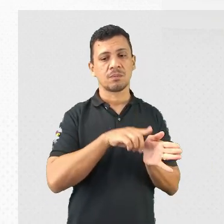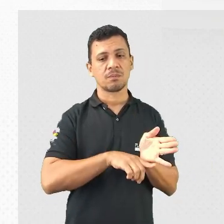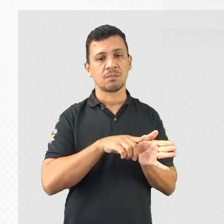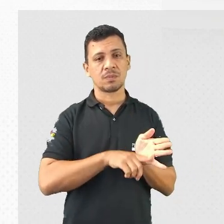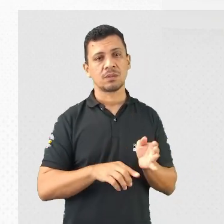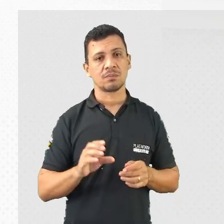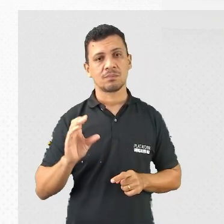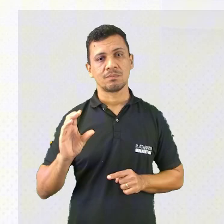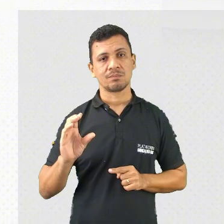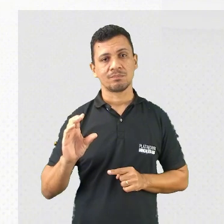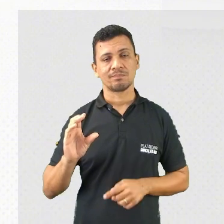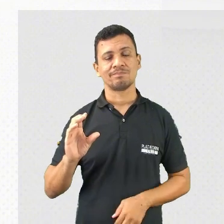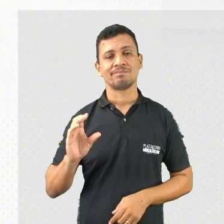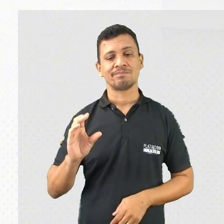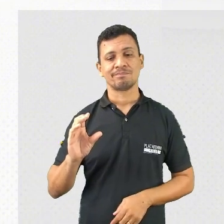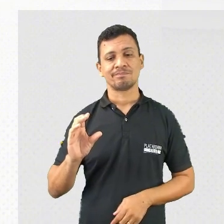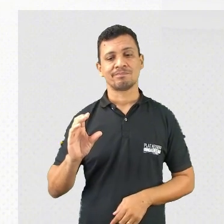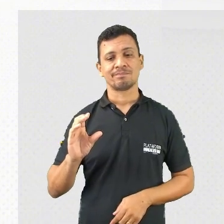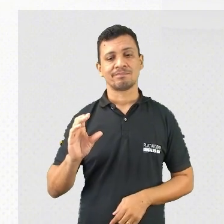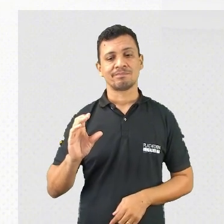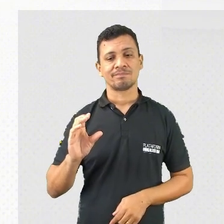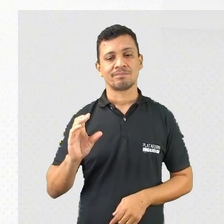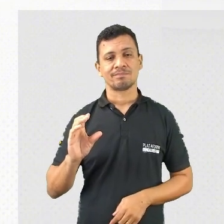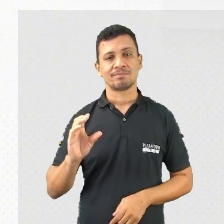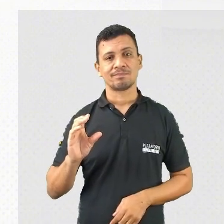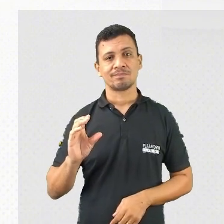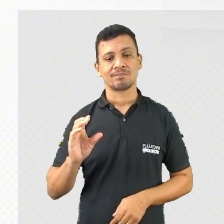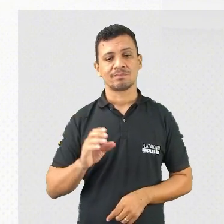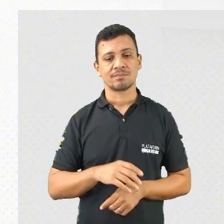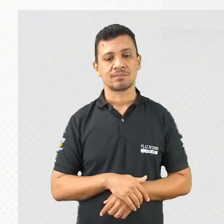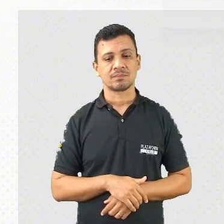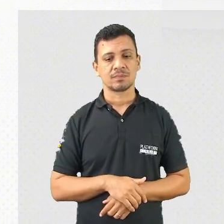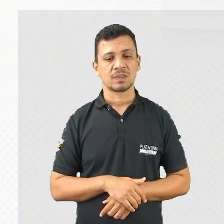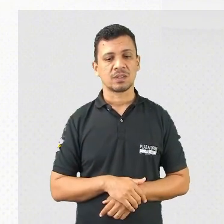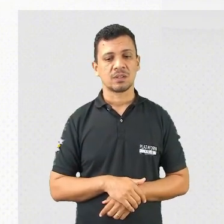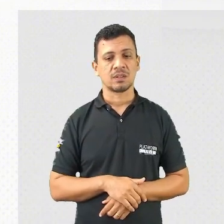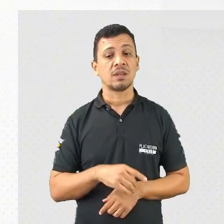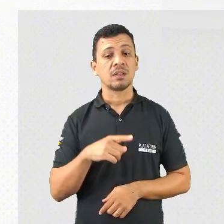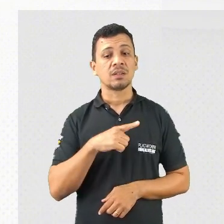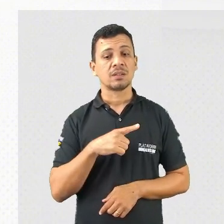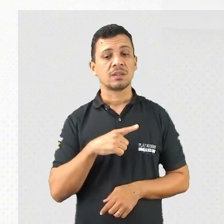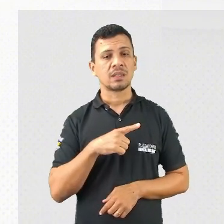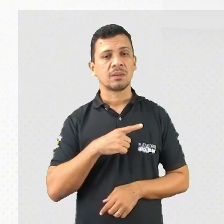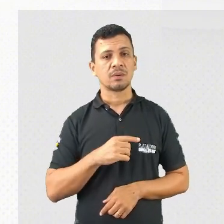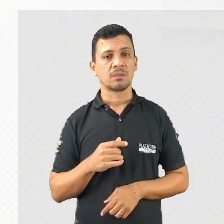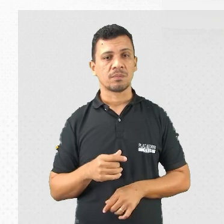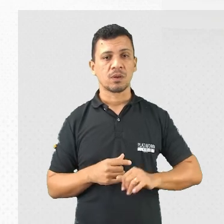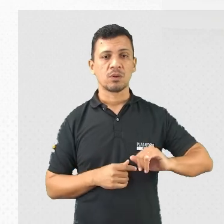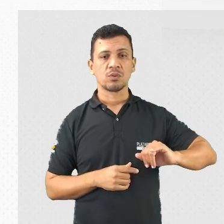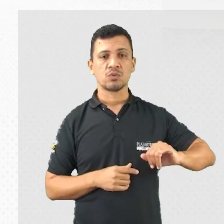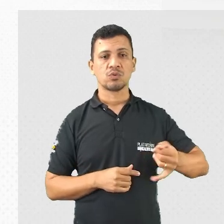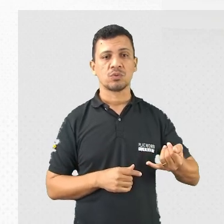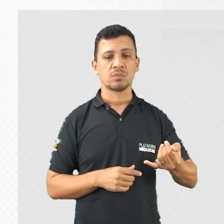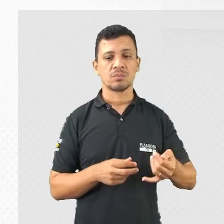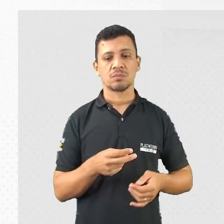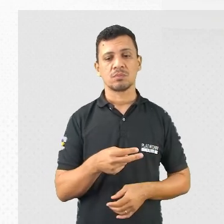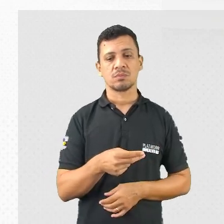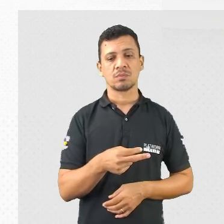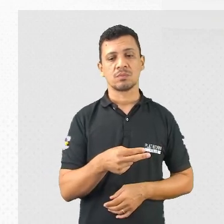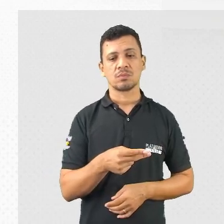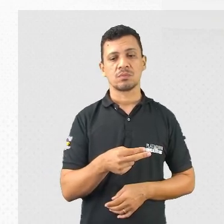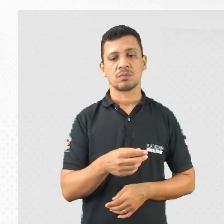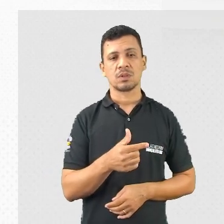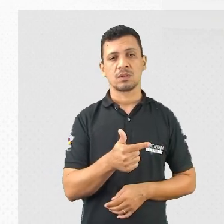diminuído do capital inicial, certo? Então, você vai ter que os juros vai ser igual